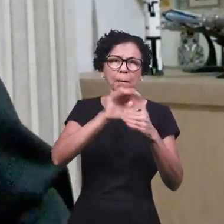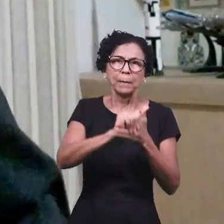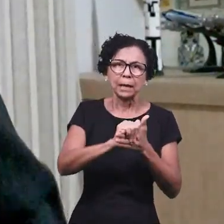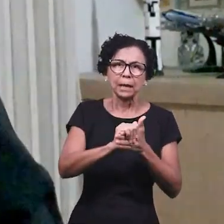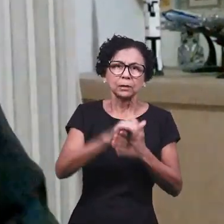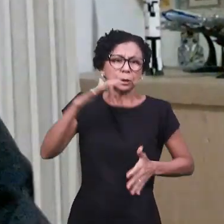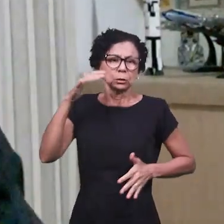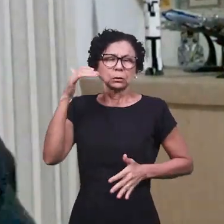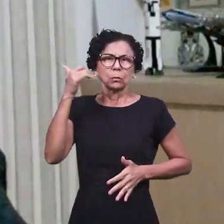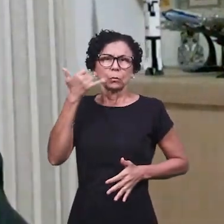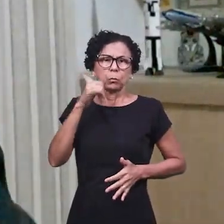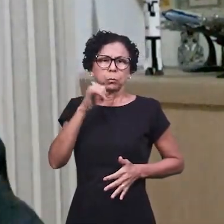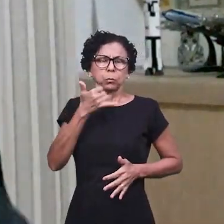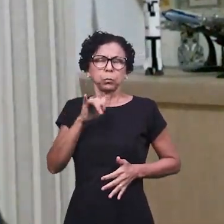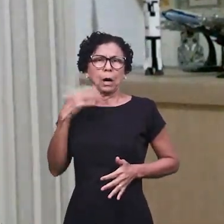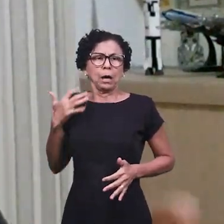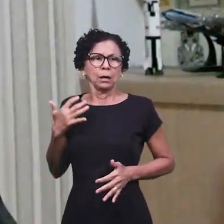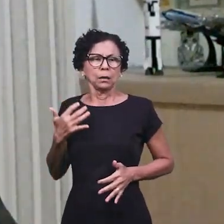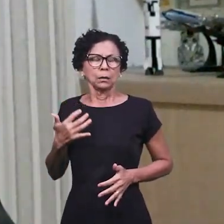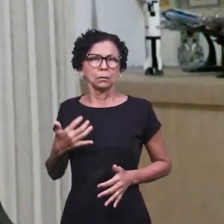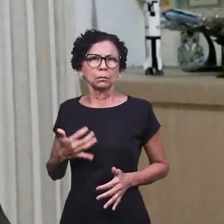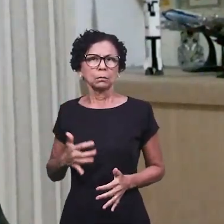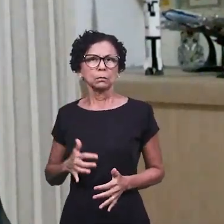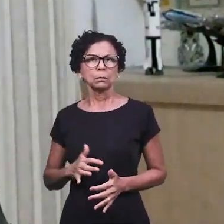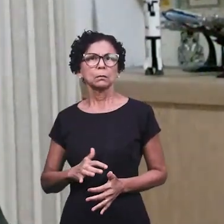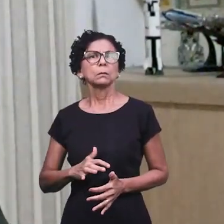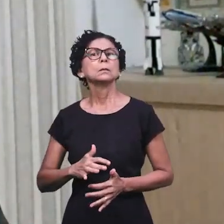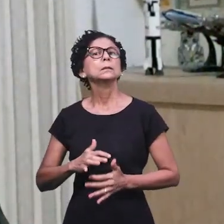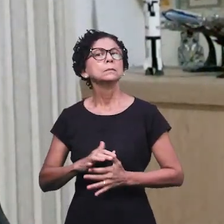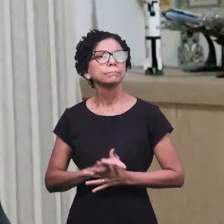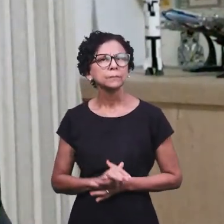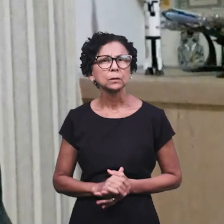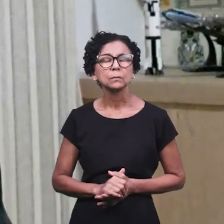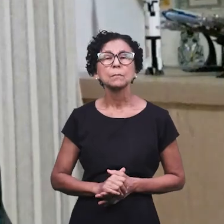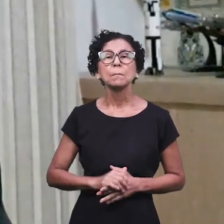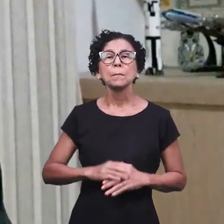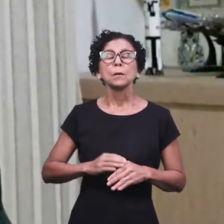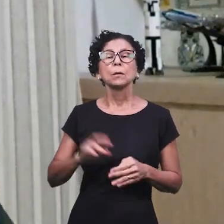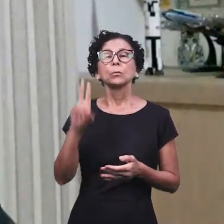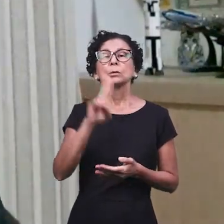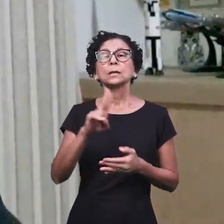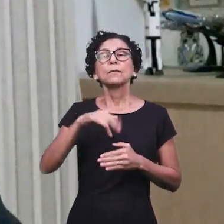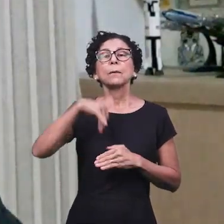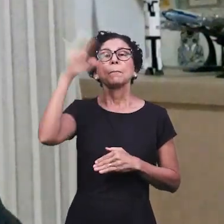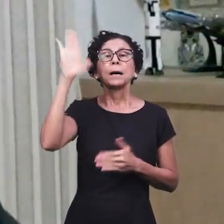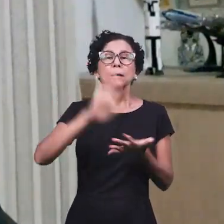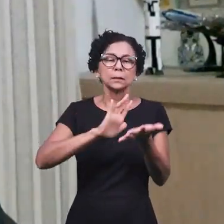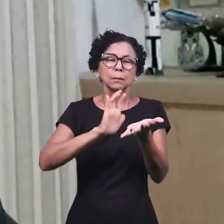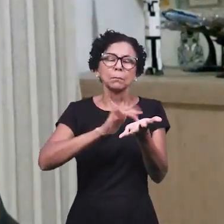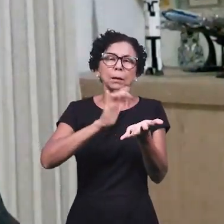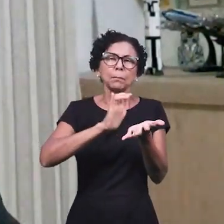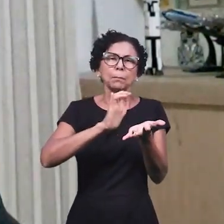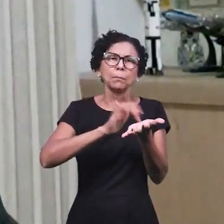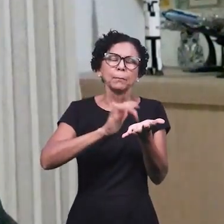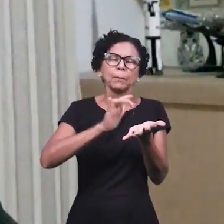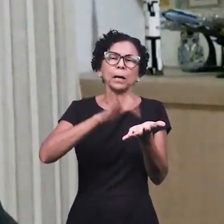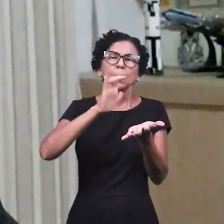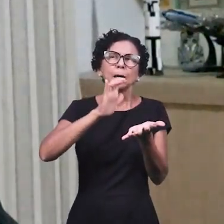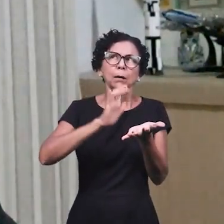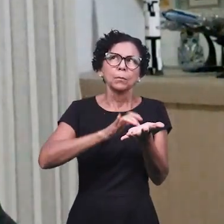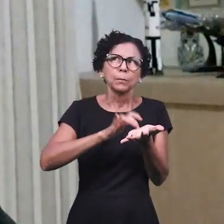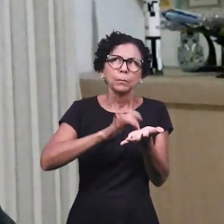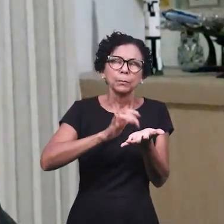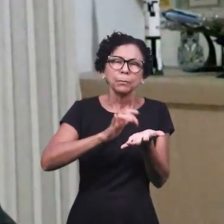ficaram inoperantes. Então, ainda mais nos Estados Unidos, na Europa, que eram países que usavam mais o telégrafo,